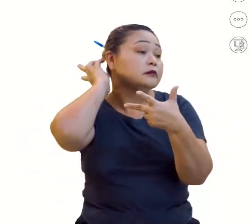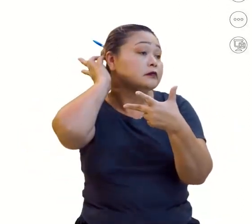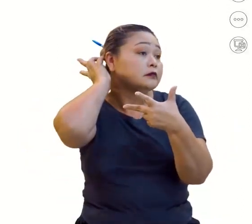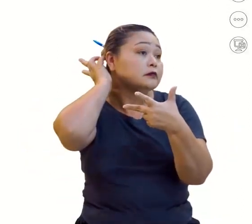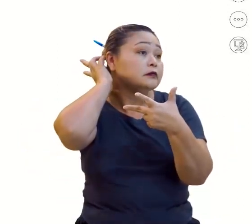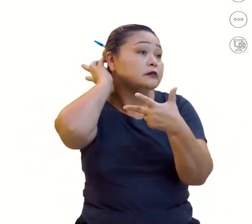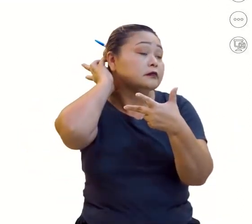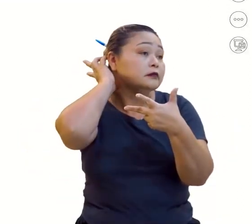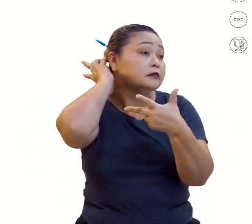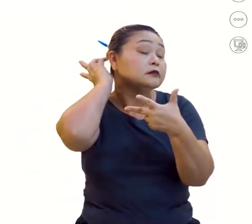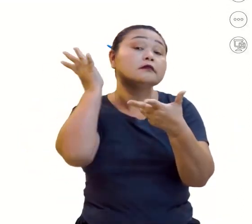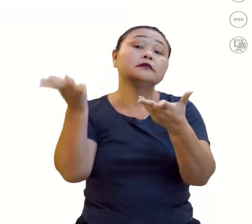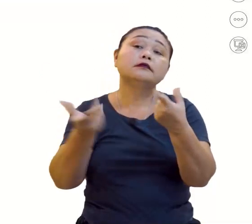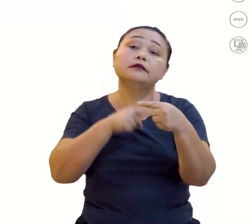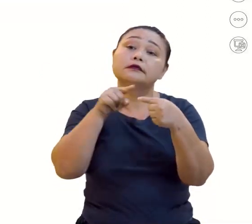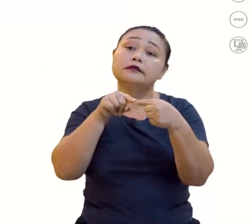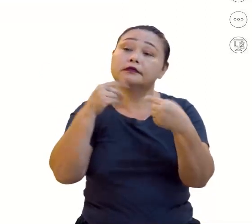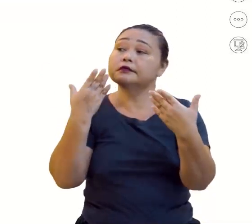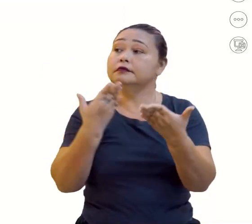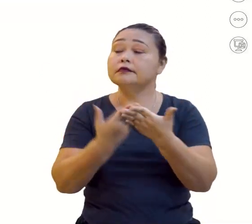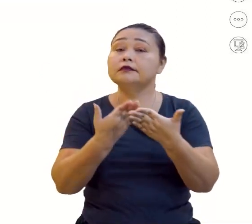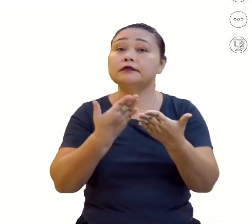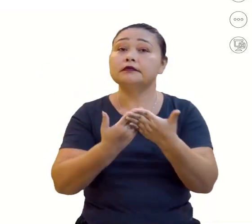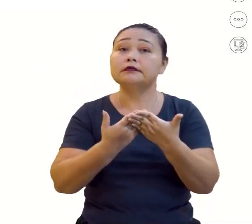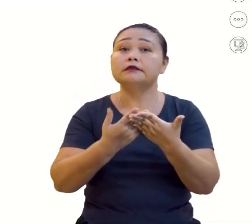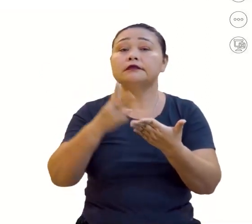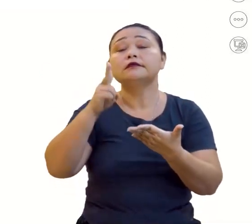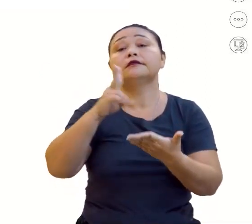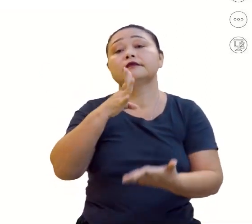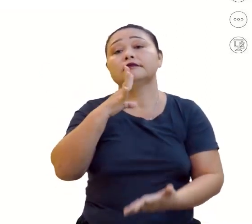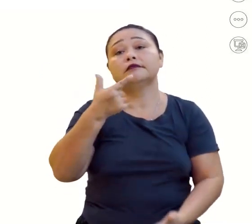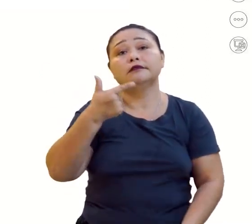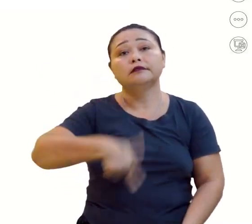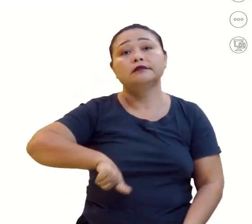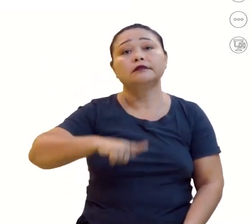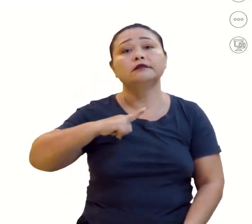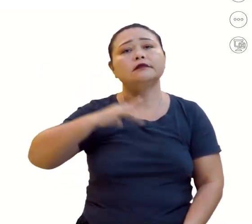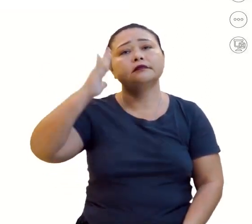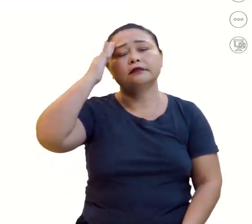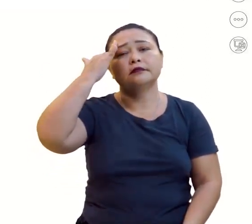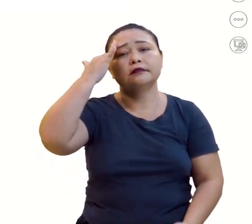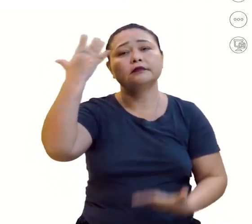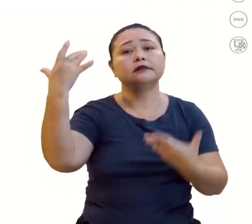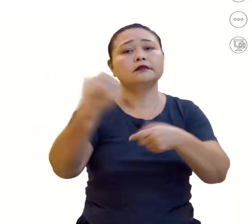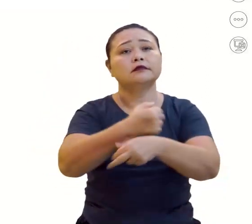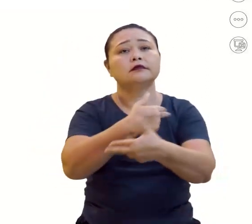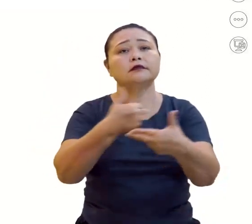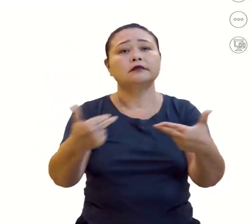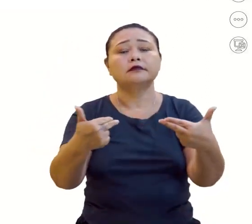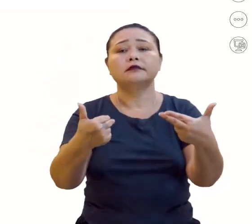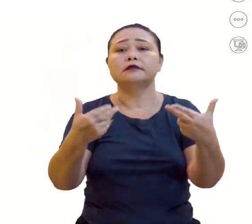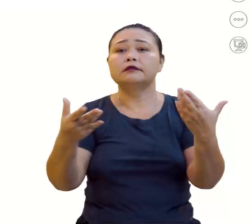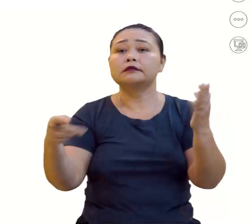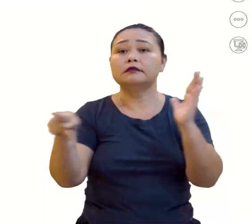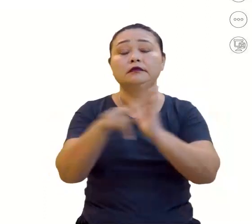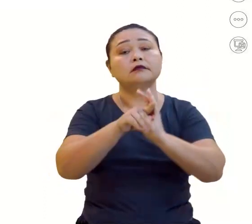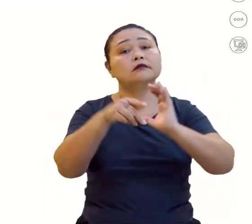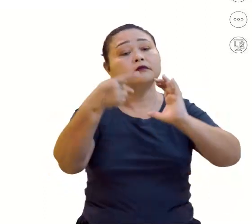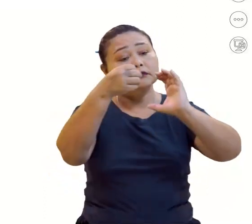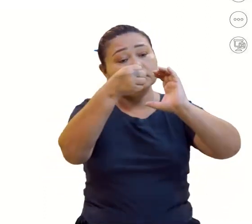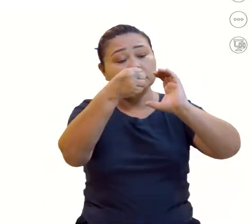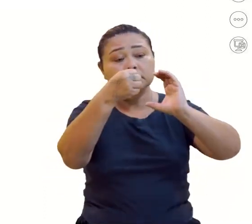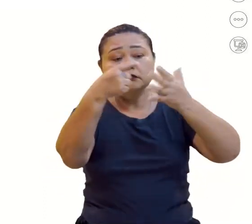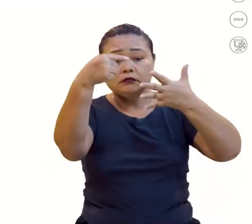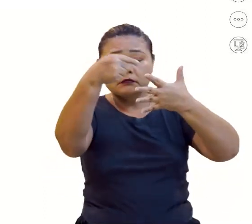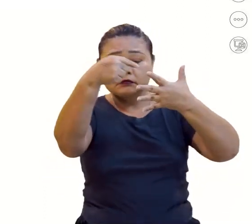vamos às habilidades da aula de hoje? Rever e que mais? Reconhecer, entender operações e suas propriedades.